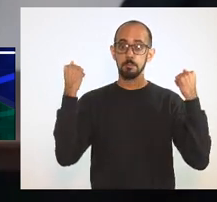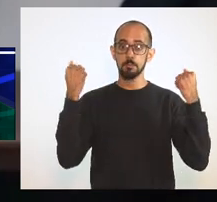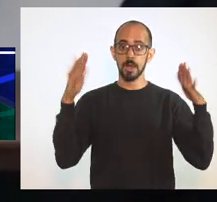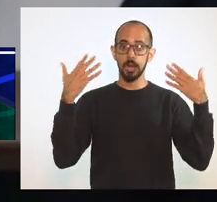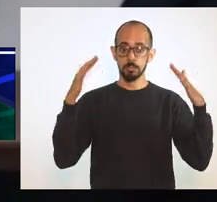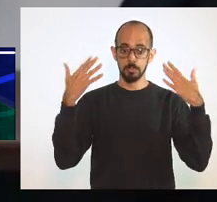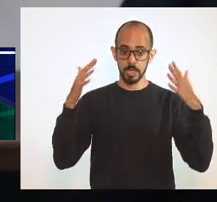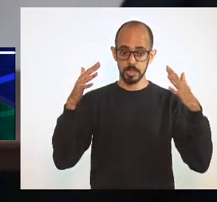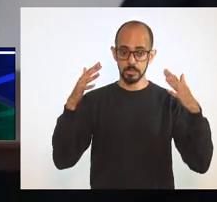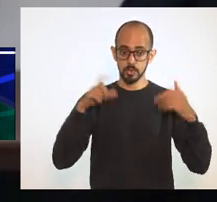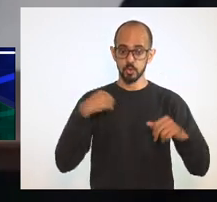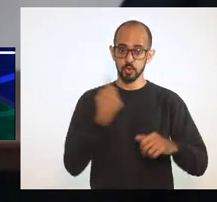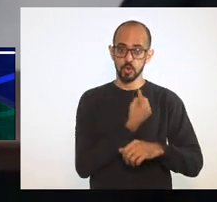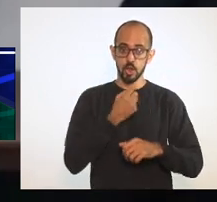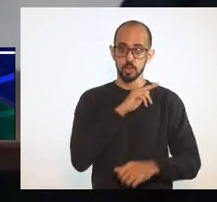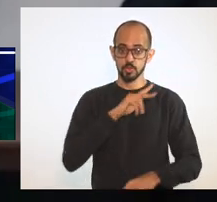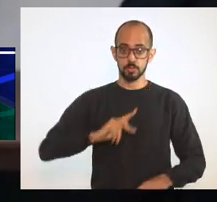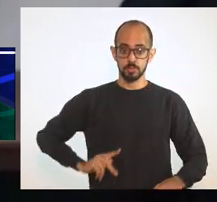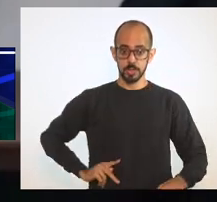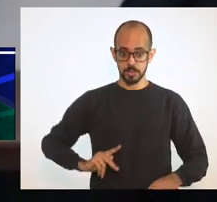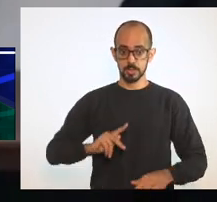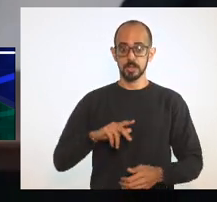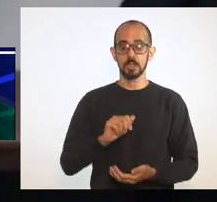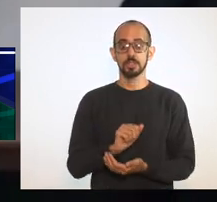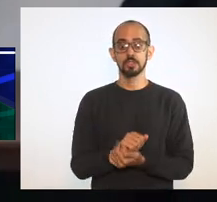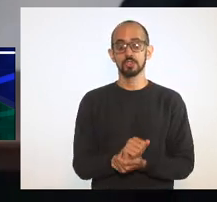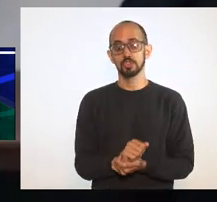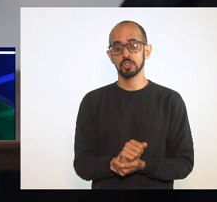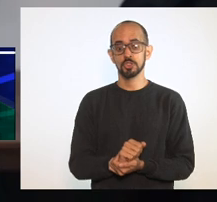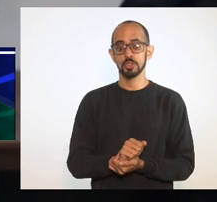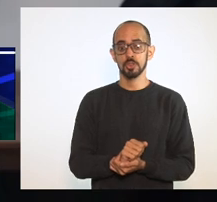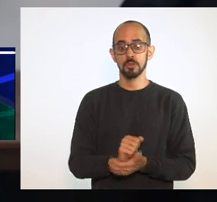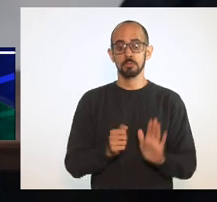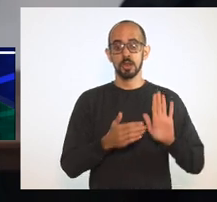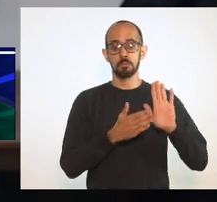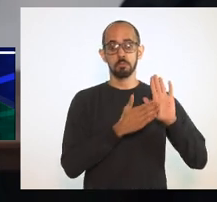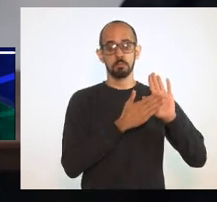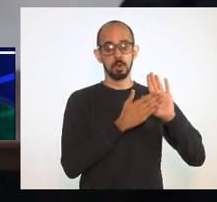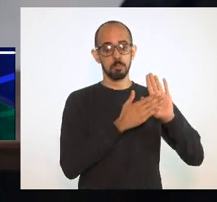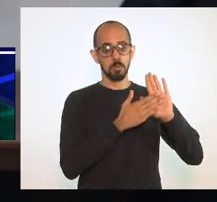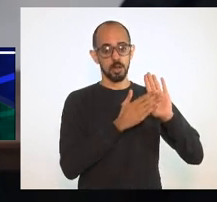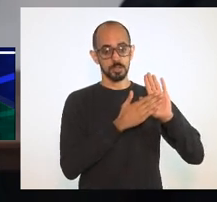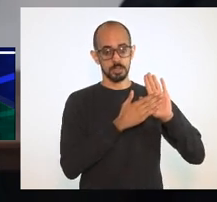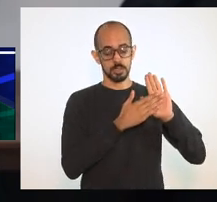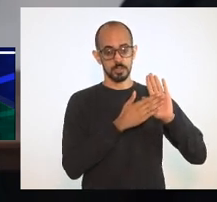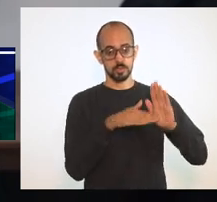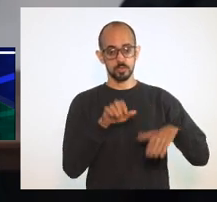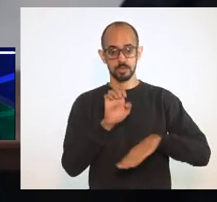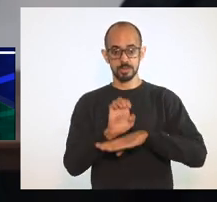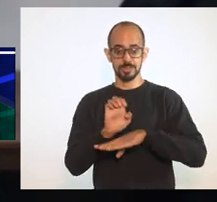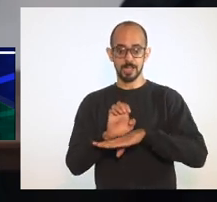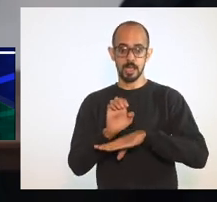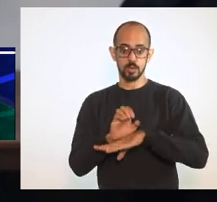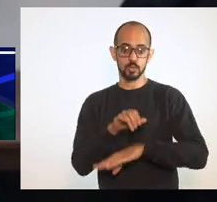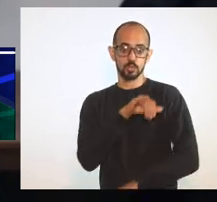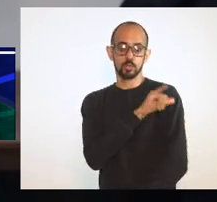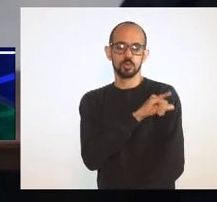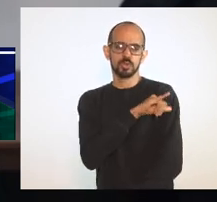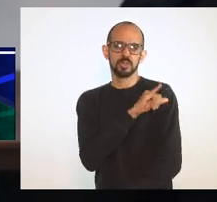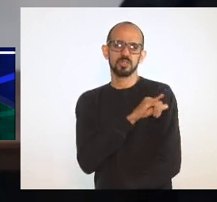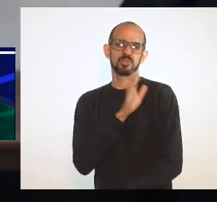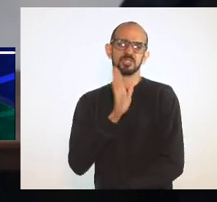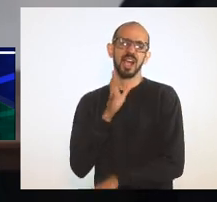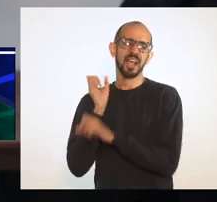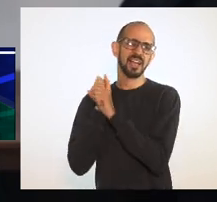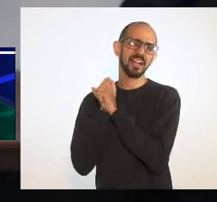nosso presidente, deputado André Siciliano, pela proposição. O Estado do Rio, há décadas, vem